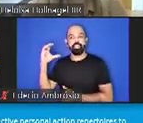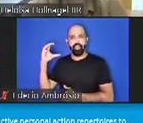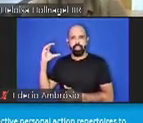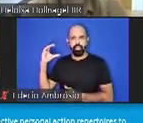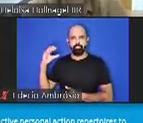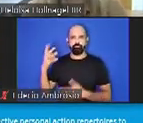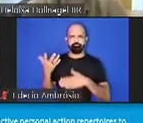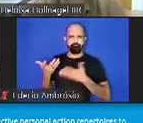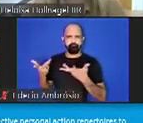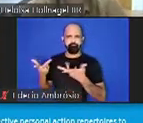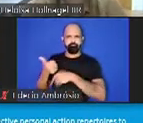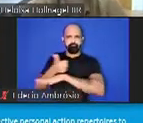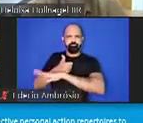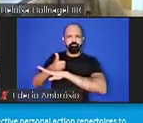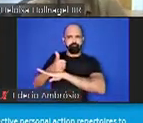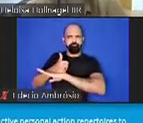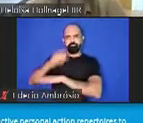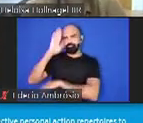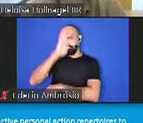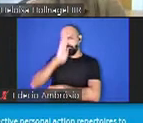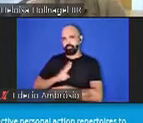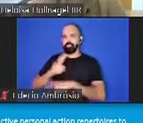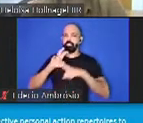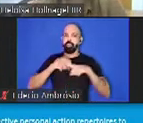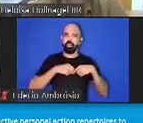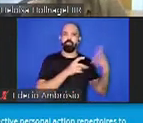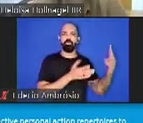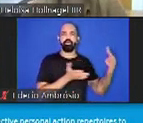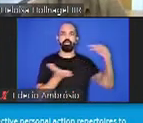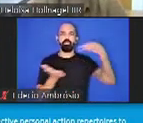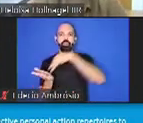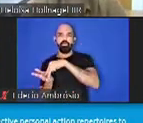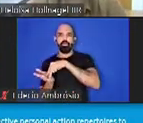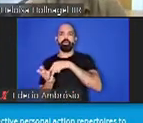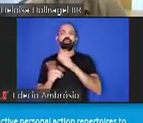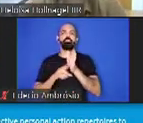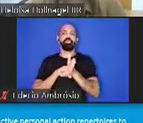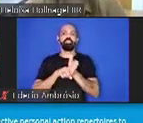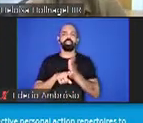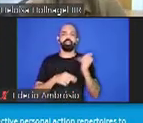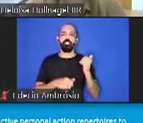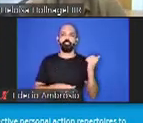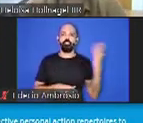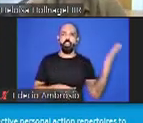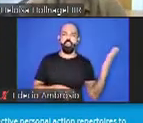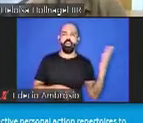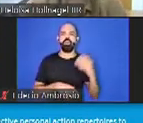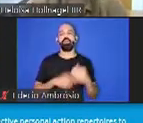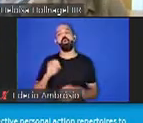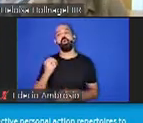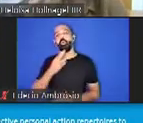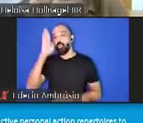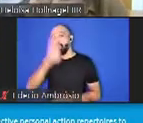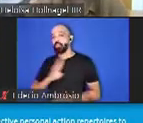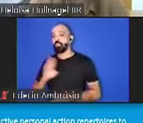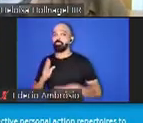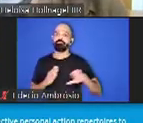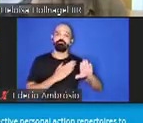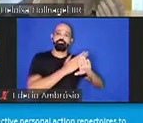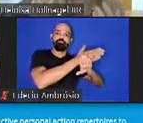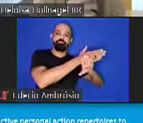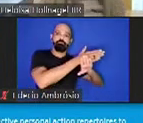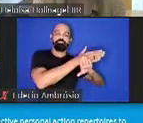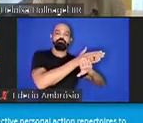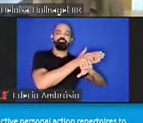excelente no Brasil, pela vinda de pesquisadores estrangeiros, pela ida de brasileiros para o exterior e,